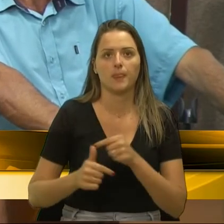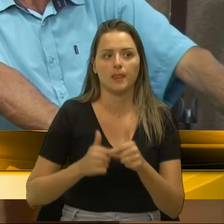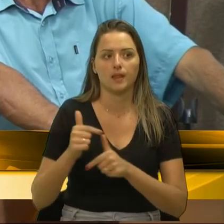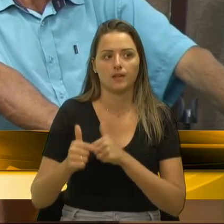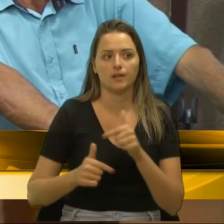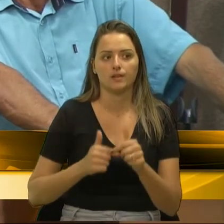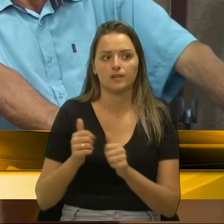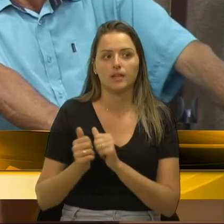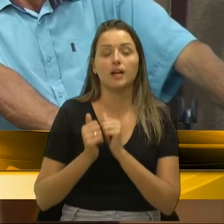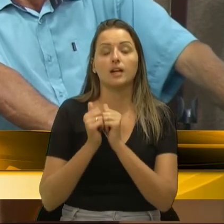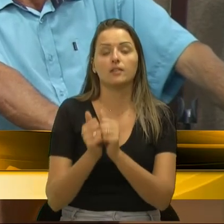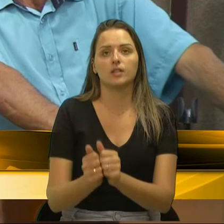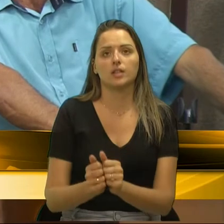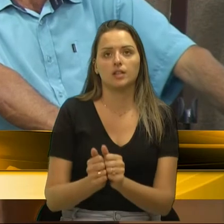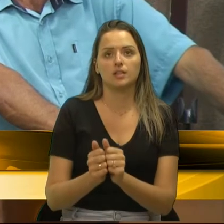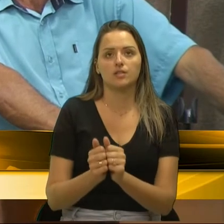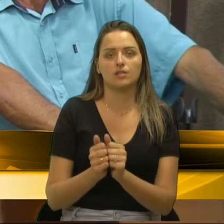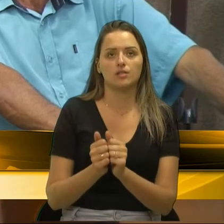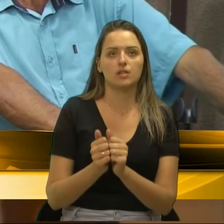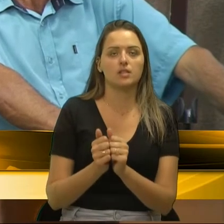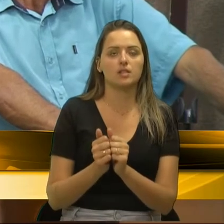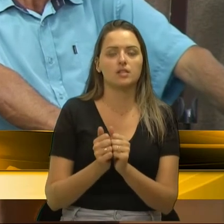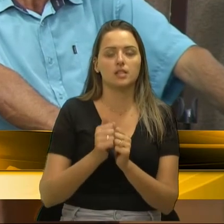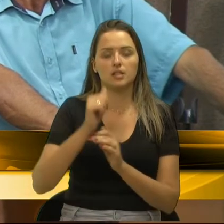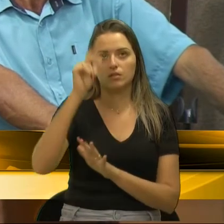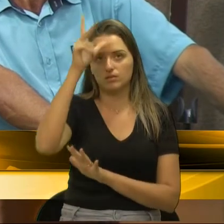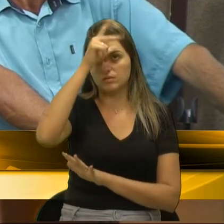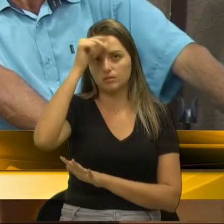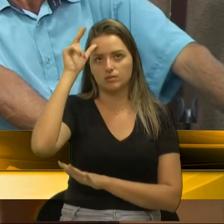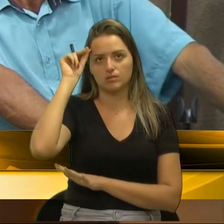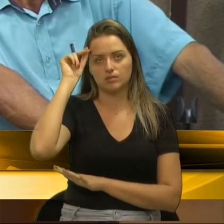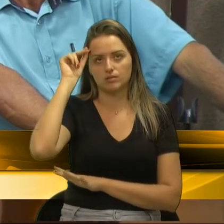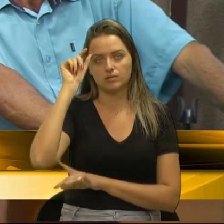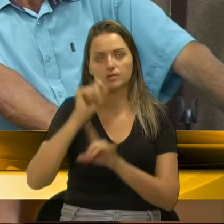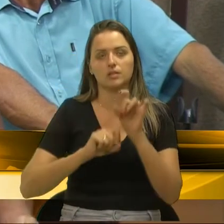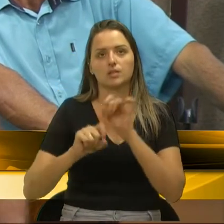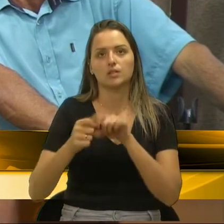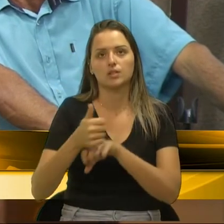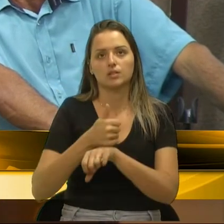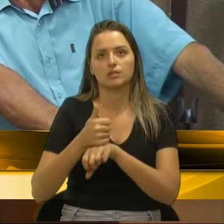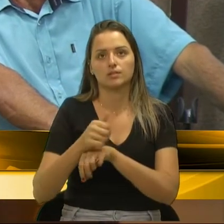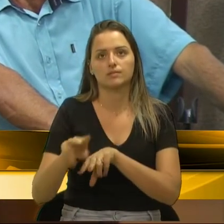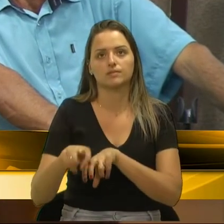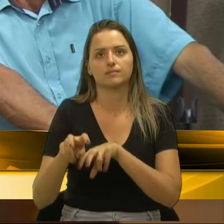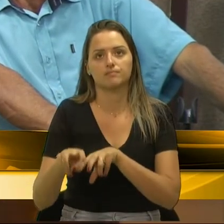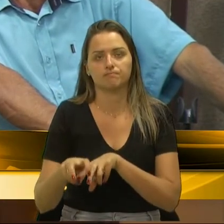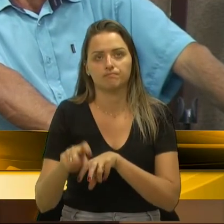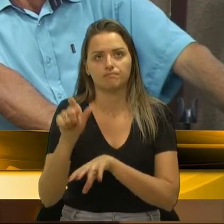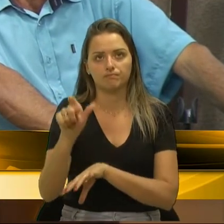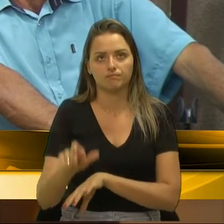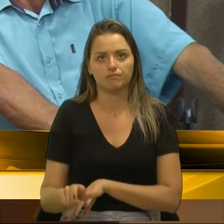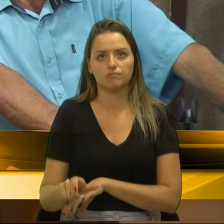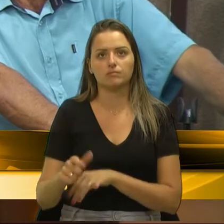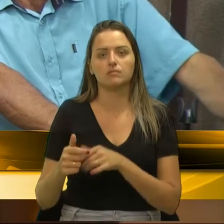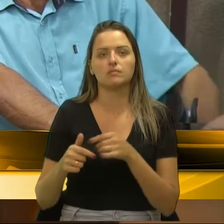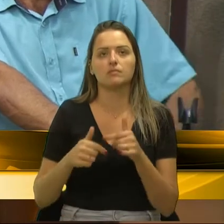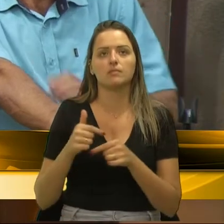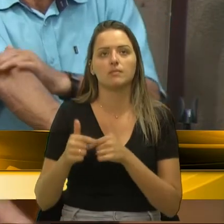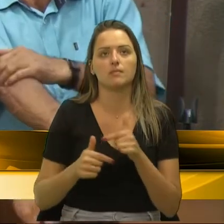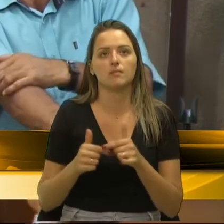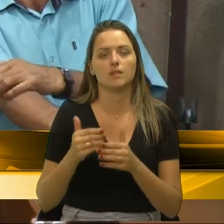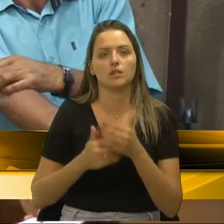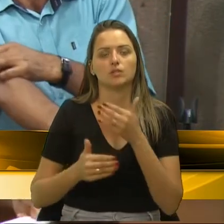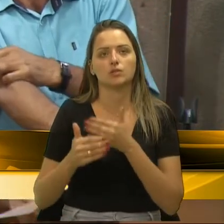da quantidade de público que adere a essa festa, onde o nosso agricultor consegue expressar, através aí das